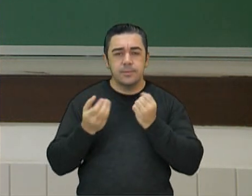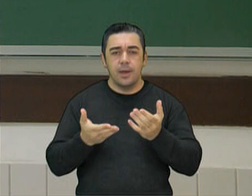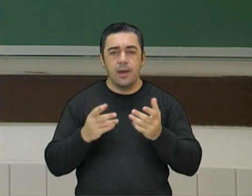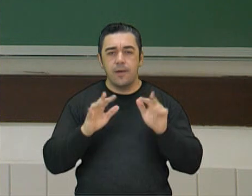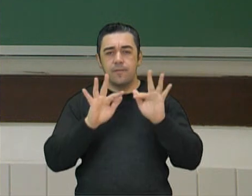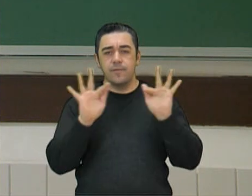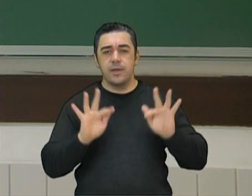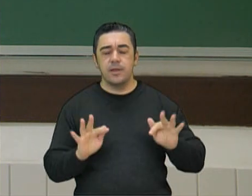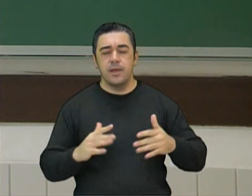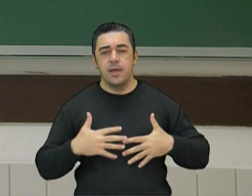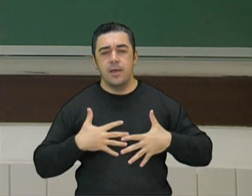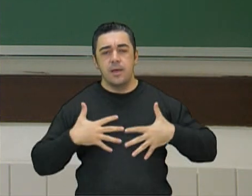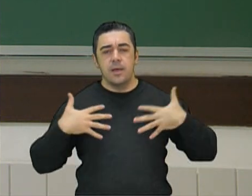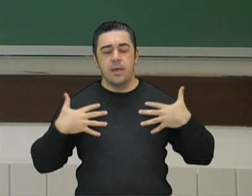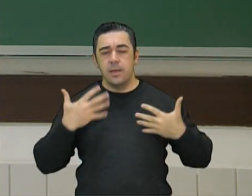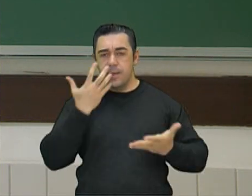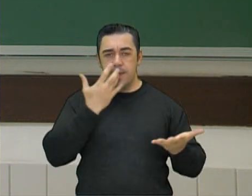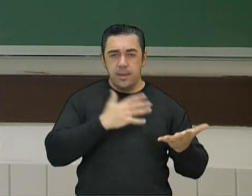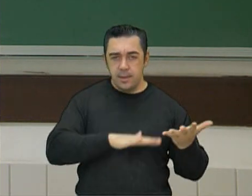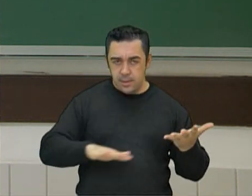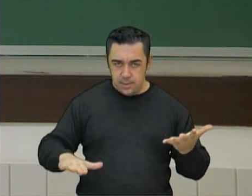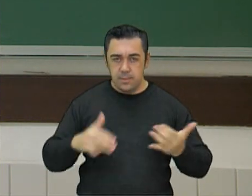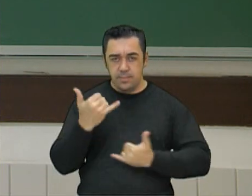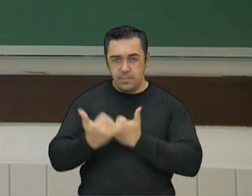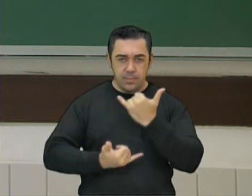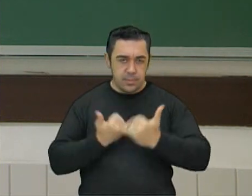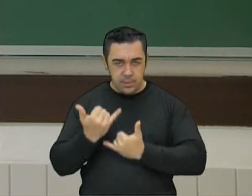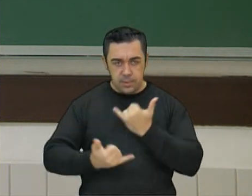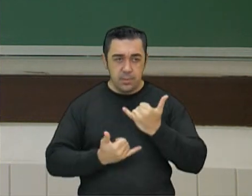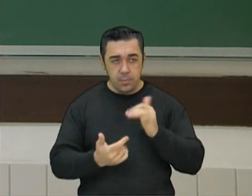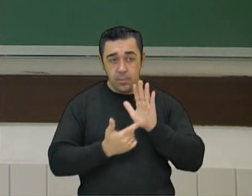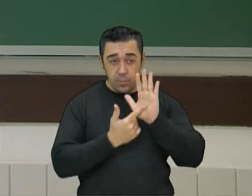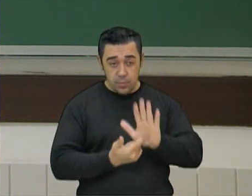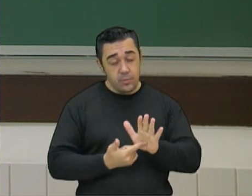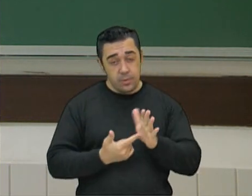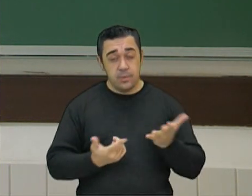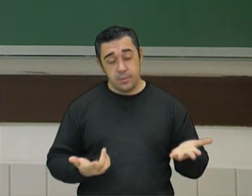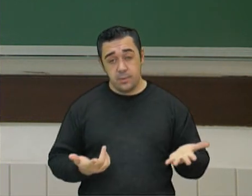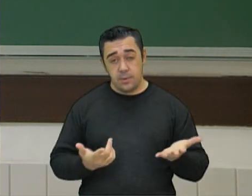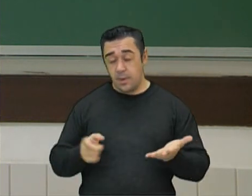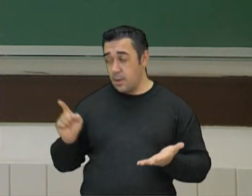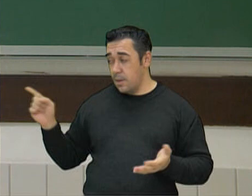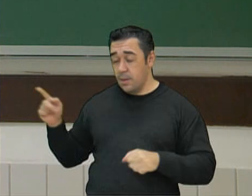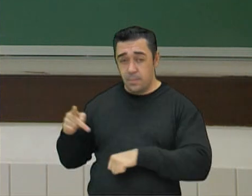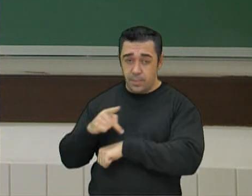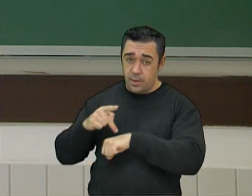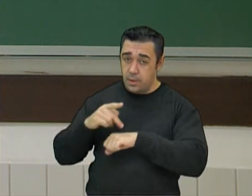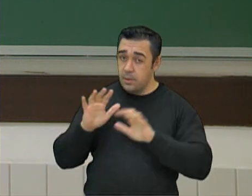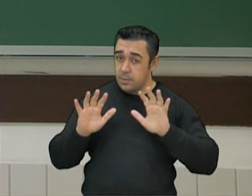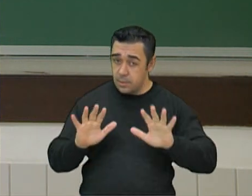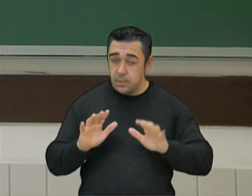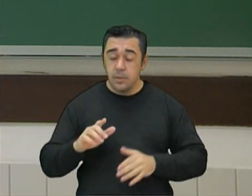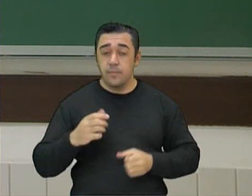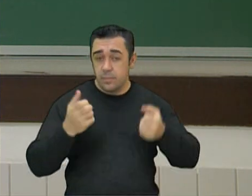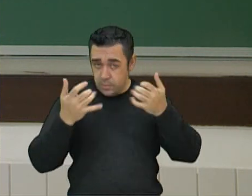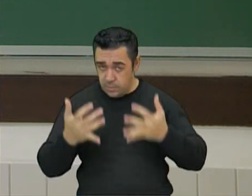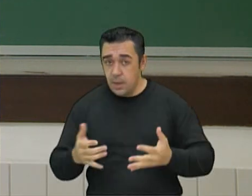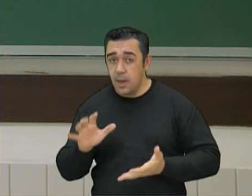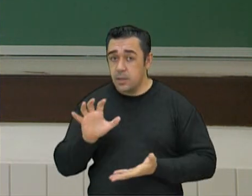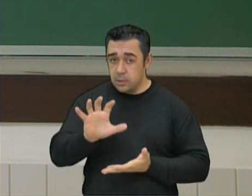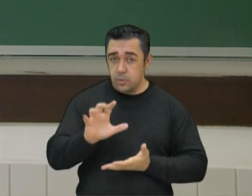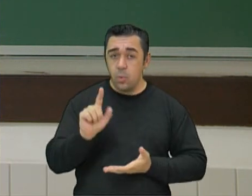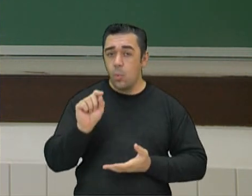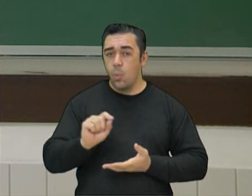a expressão de alegria das crianças brincando, representando esses países. Então, nós vamos falar um pouco sobre isso.